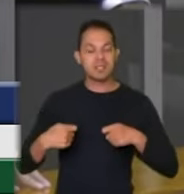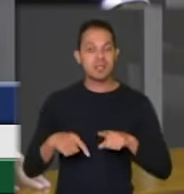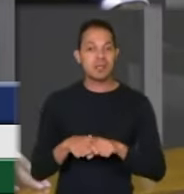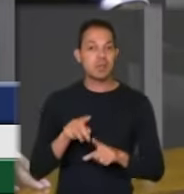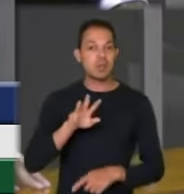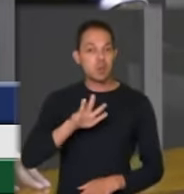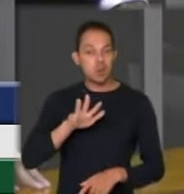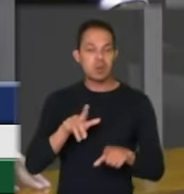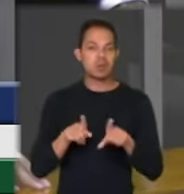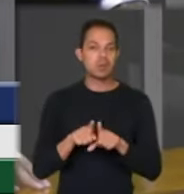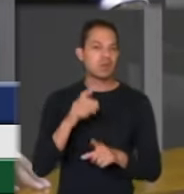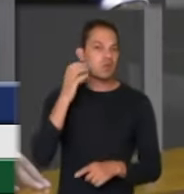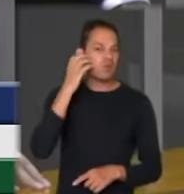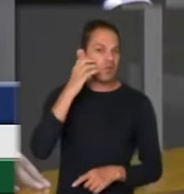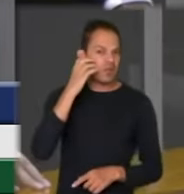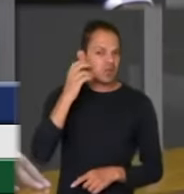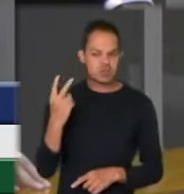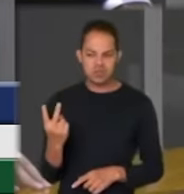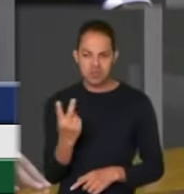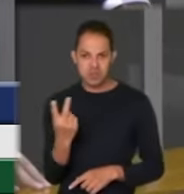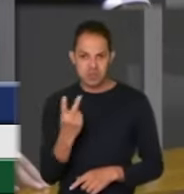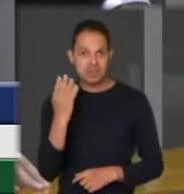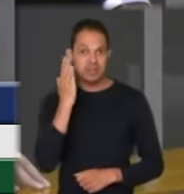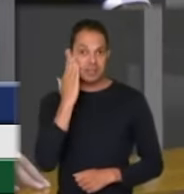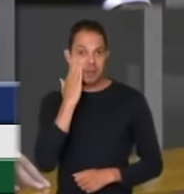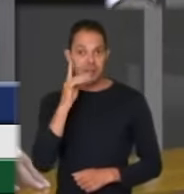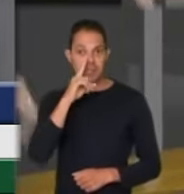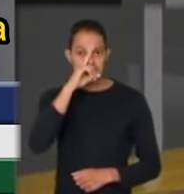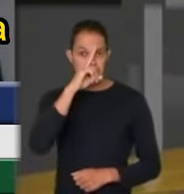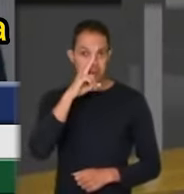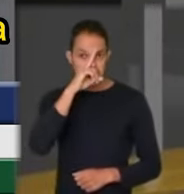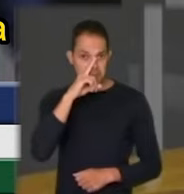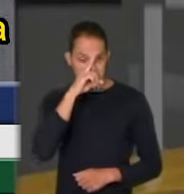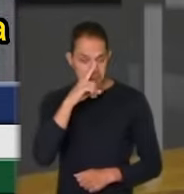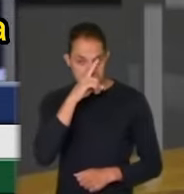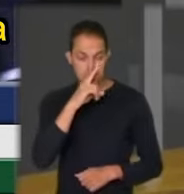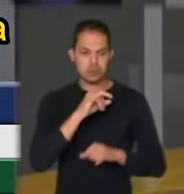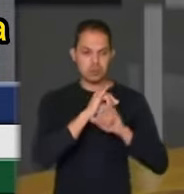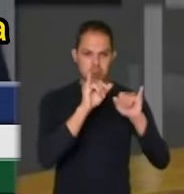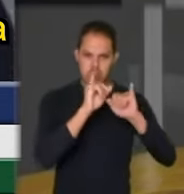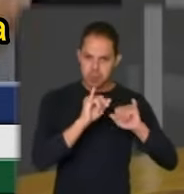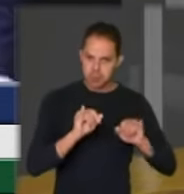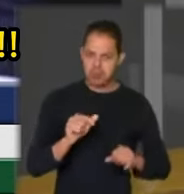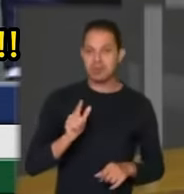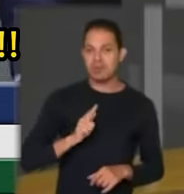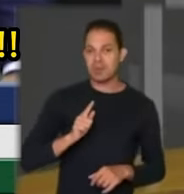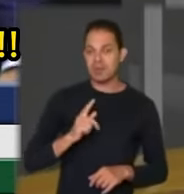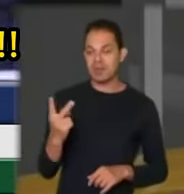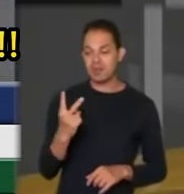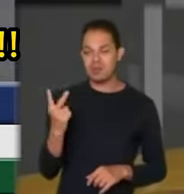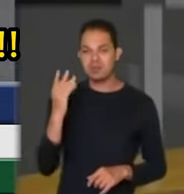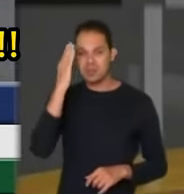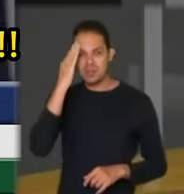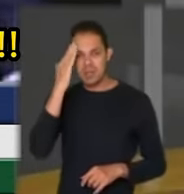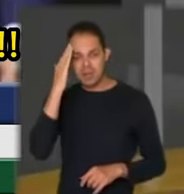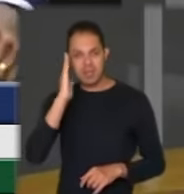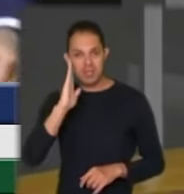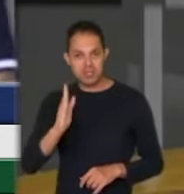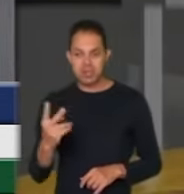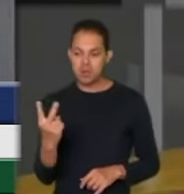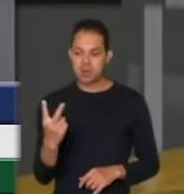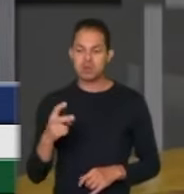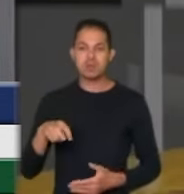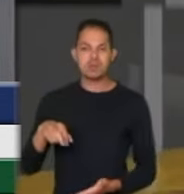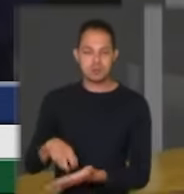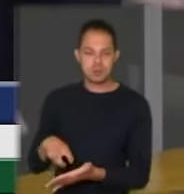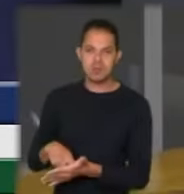se sabiam dos riscos, como tem sido noticiado, que os órgãos de inteligência haviam informado, devem ser responsabilizados.